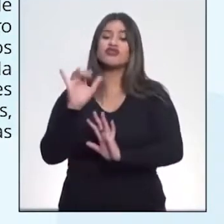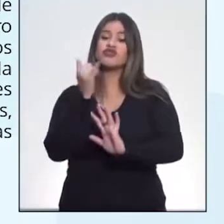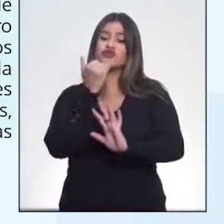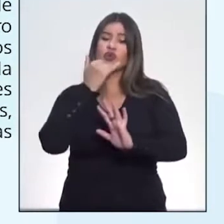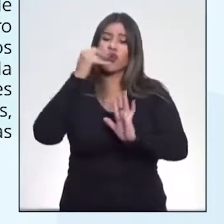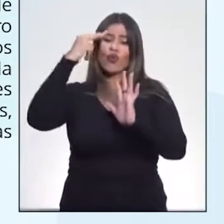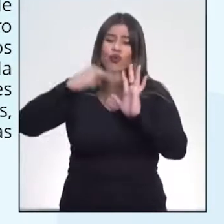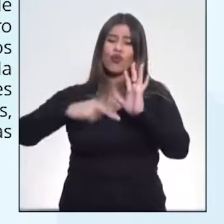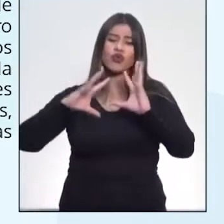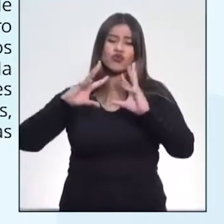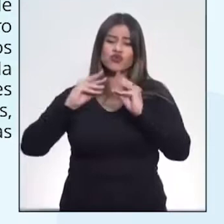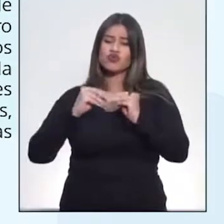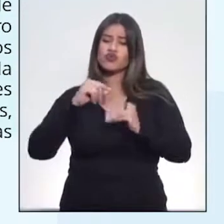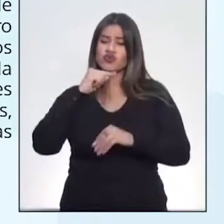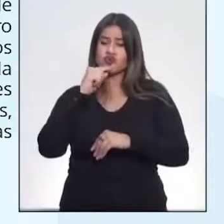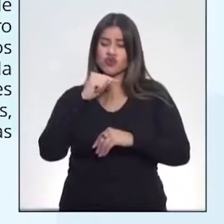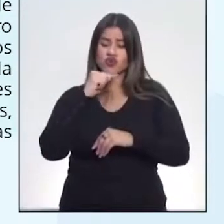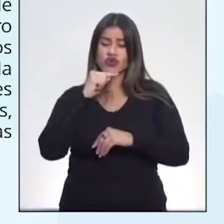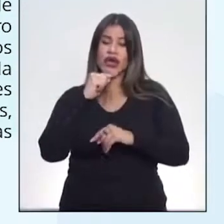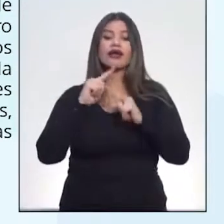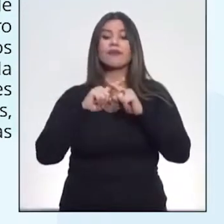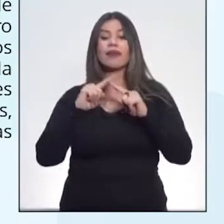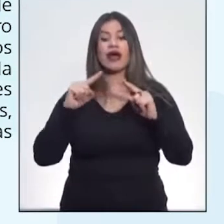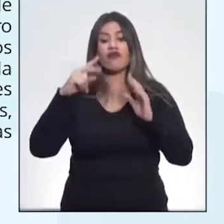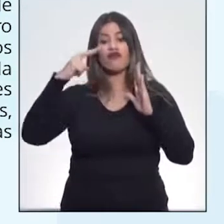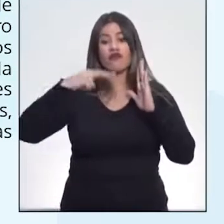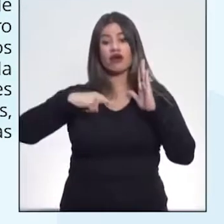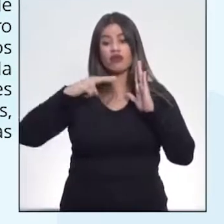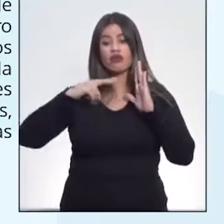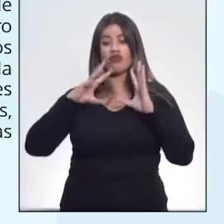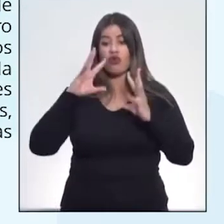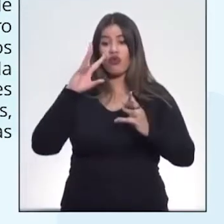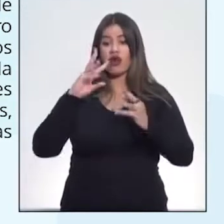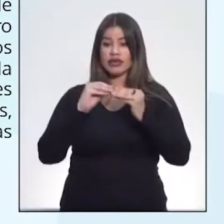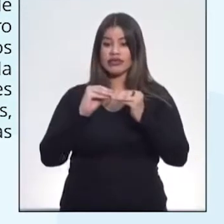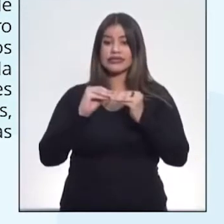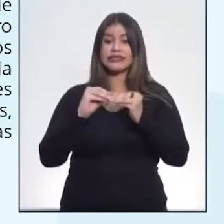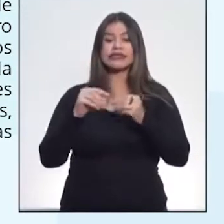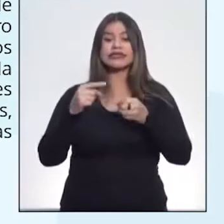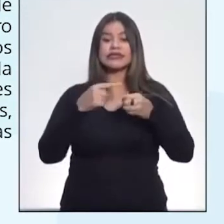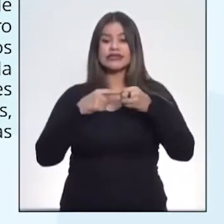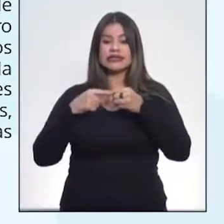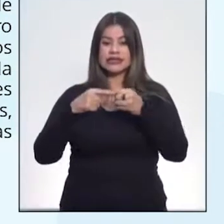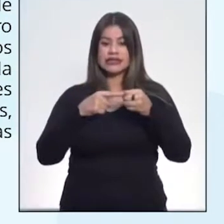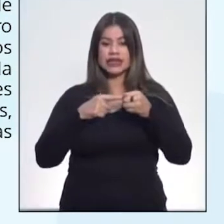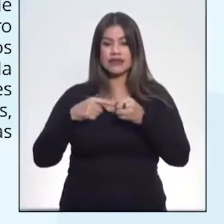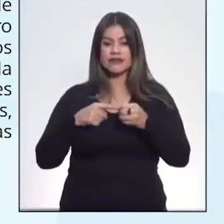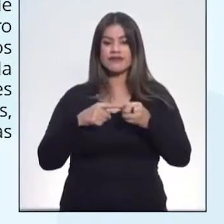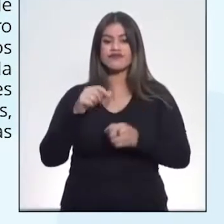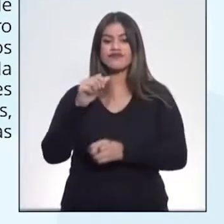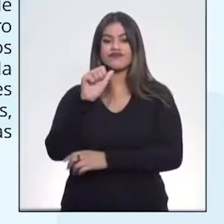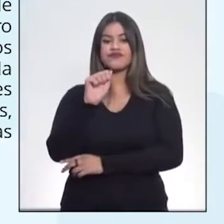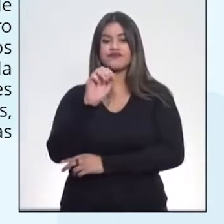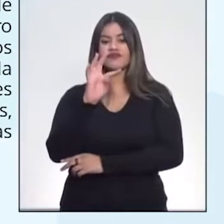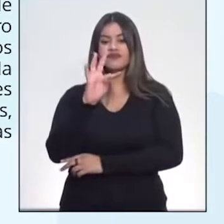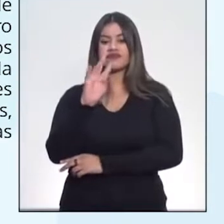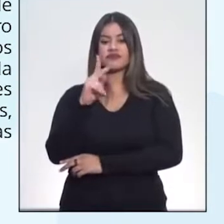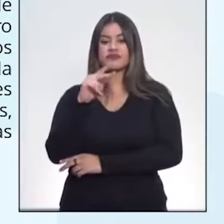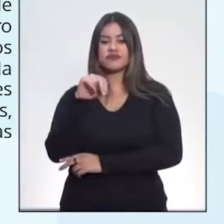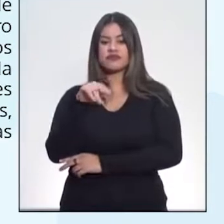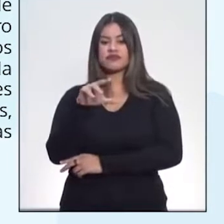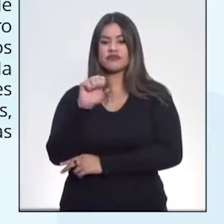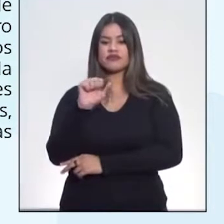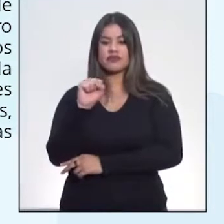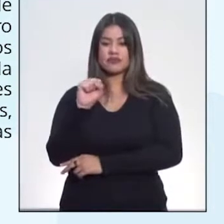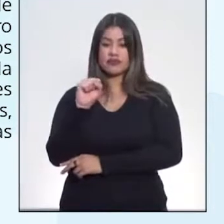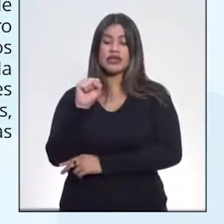com pouco tempo então vamos falar sobre as cidades mais importantes que Atenas e Esparta eu vou pedir a gentileza